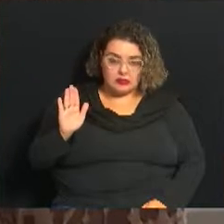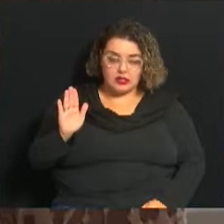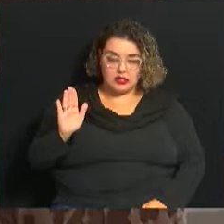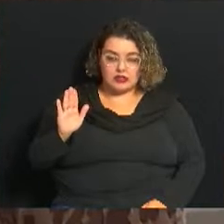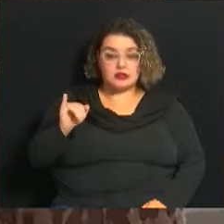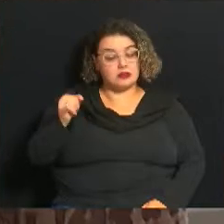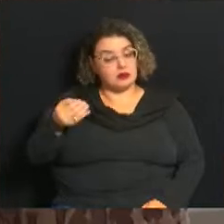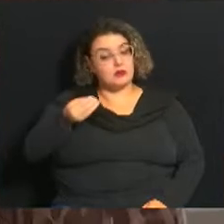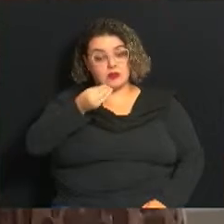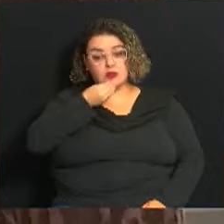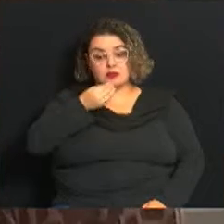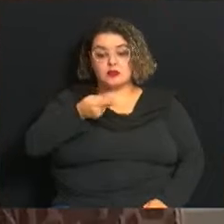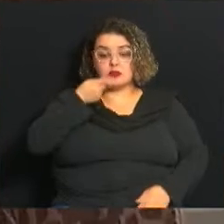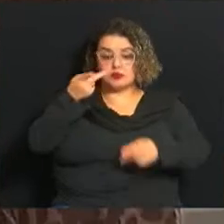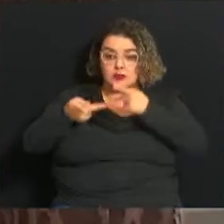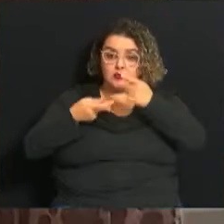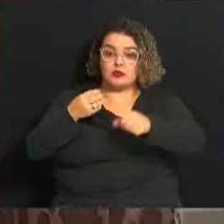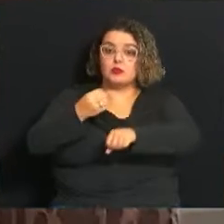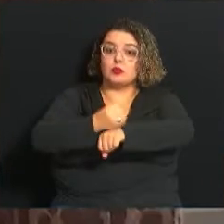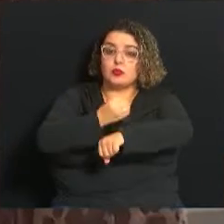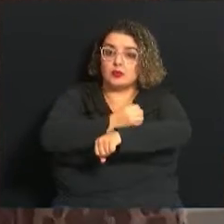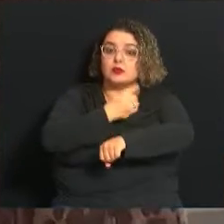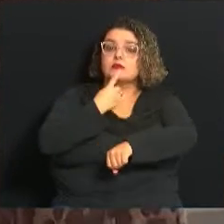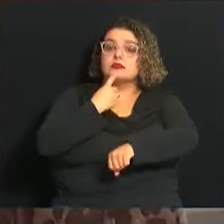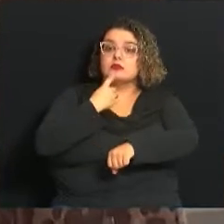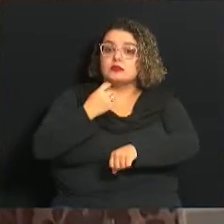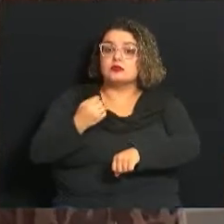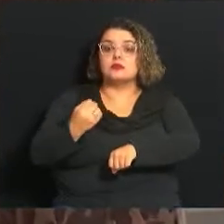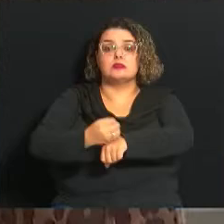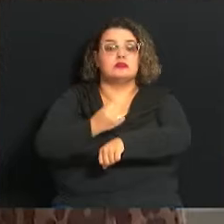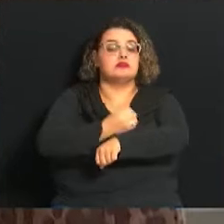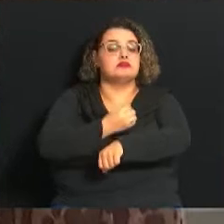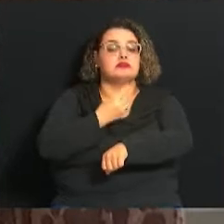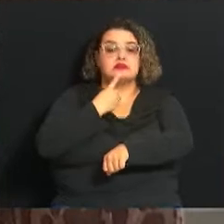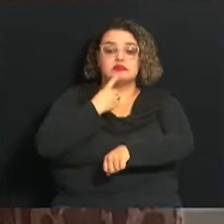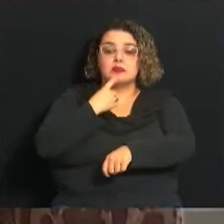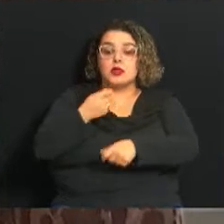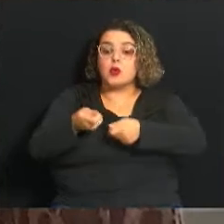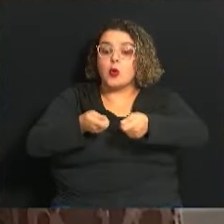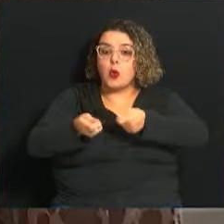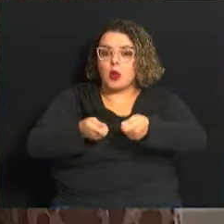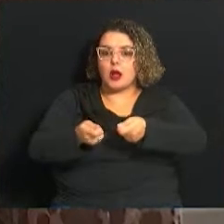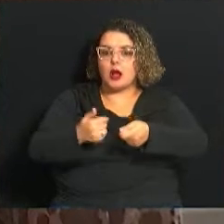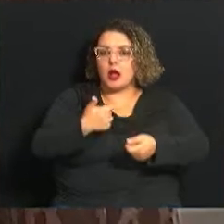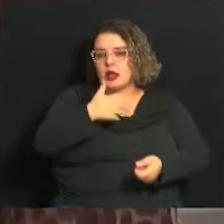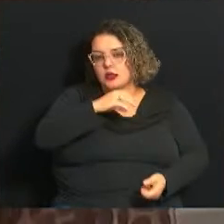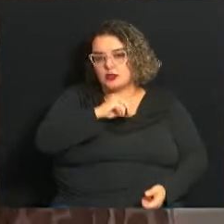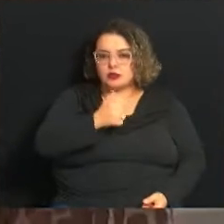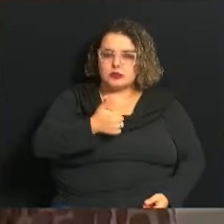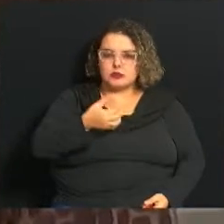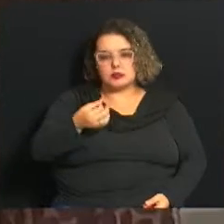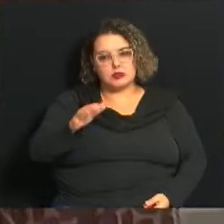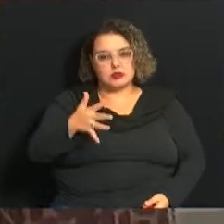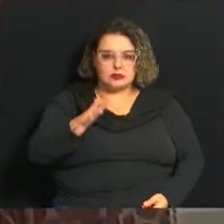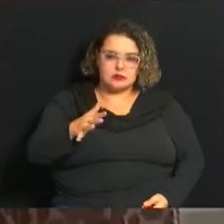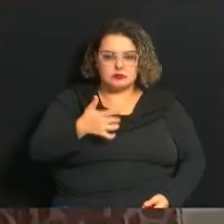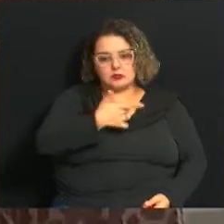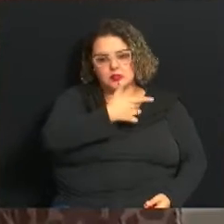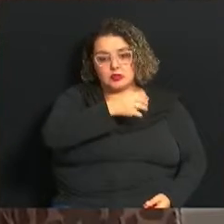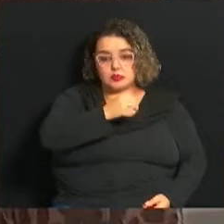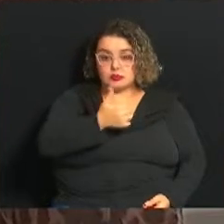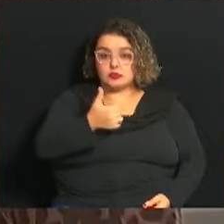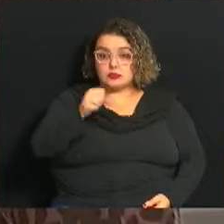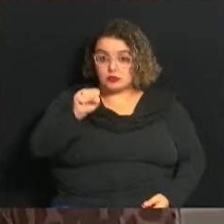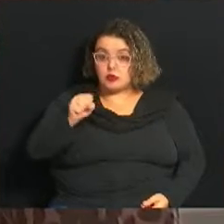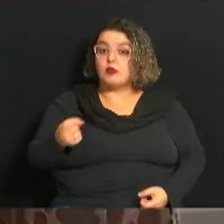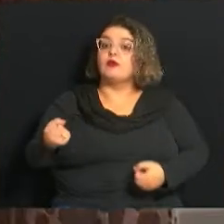muito para reforçar isso. O sarampo é um bom exemplo, era uma doença erradicada até 2016, a partir de 2018 ele é